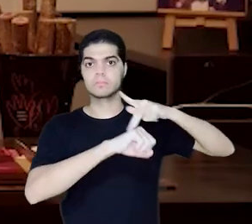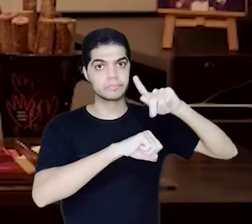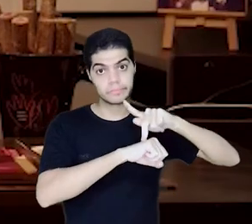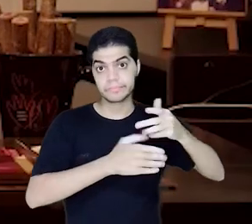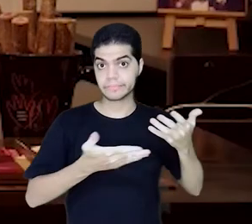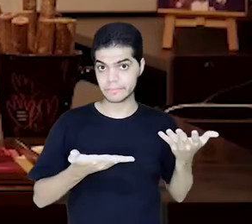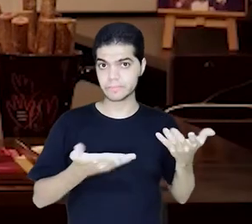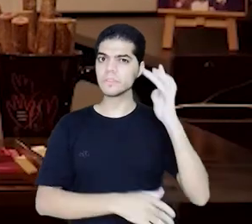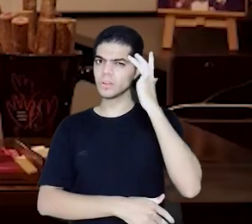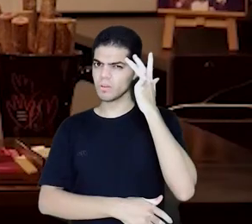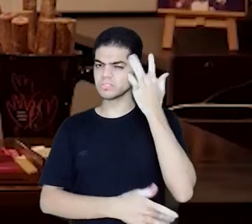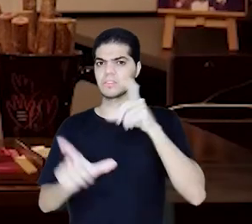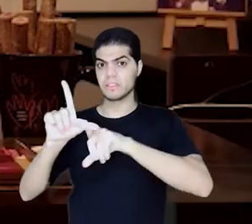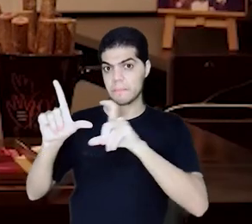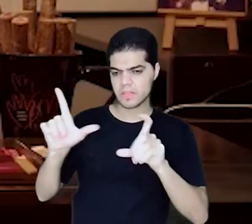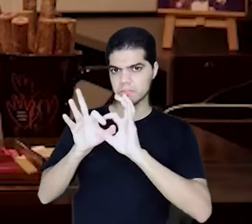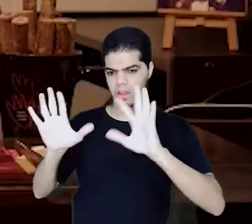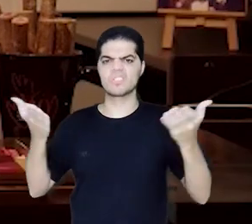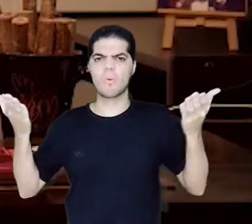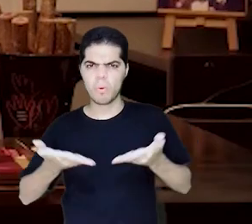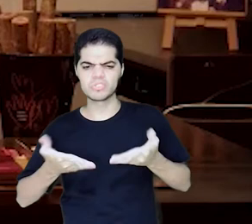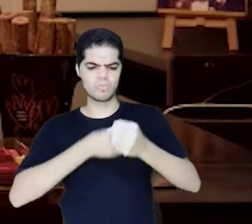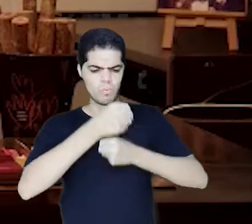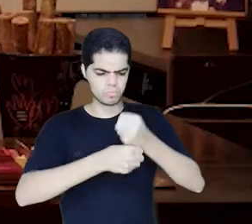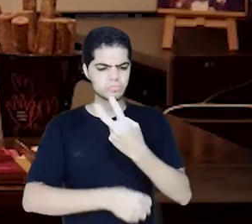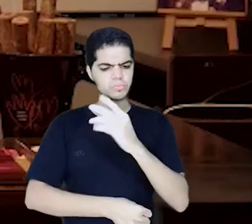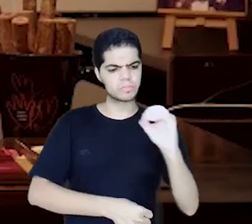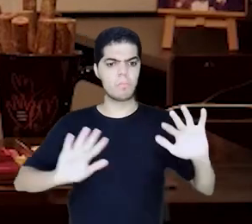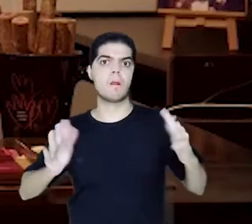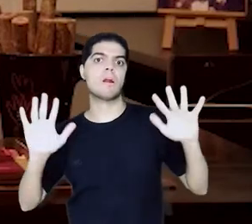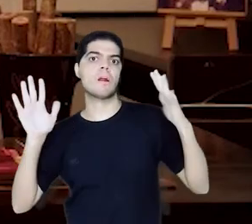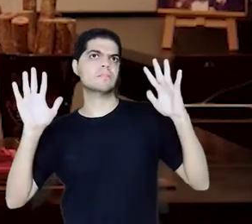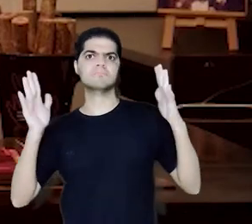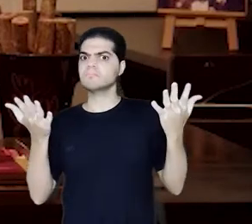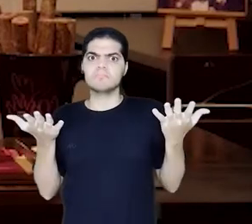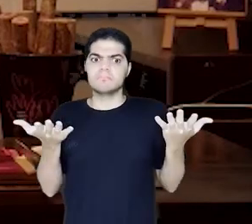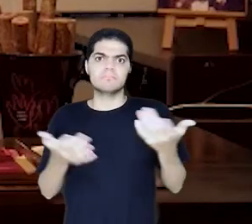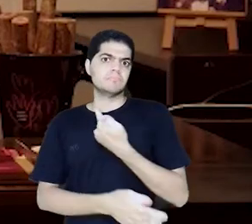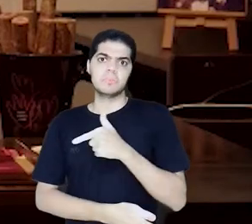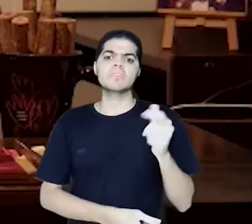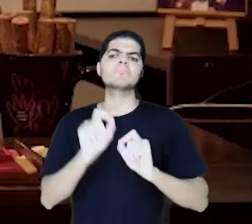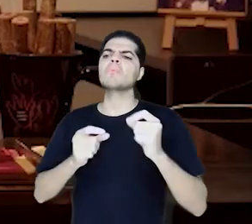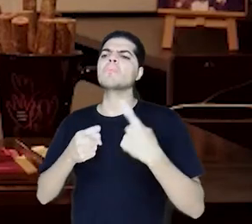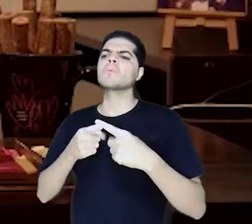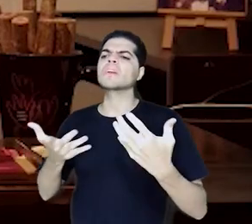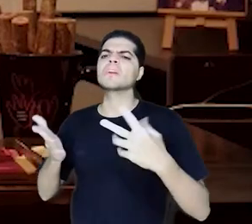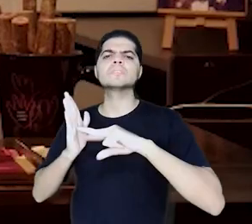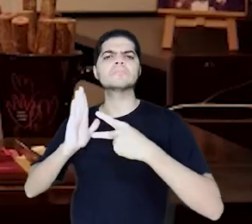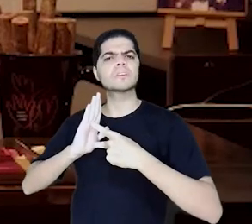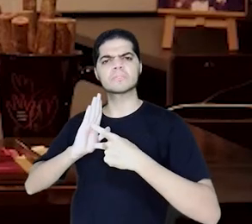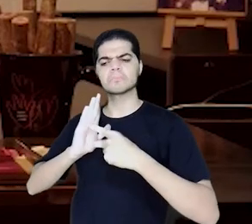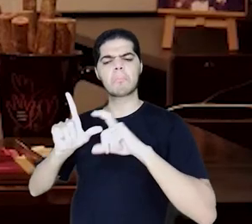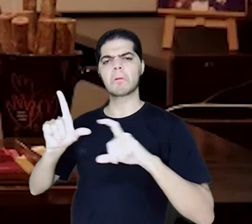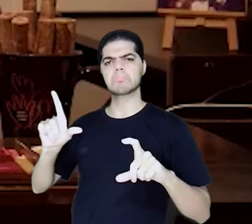eu acho que a independência, que está sendo comemorada agora com 200 anos, não tem significado como